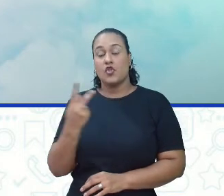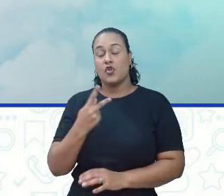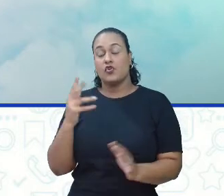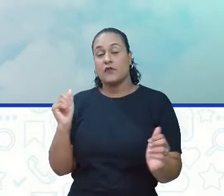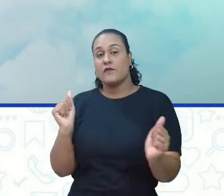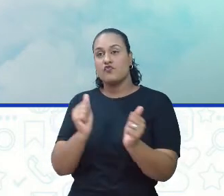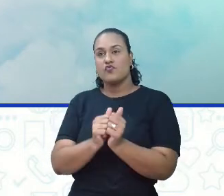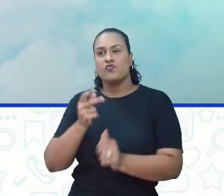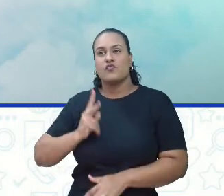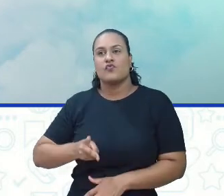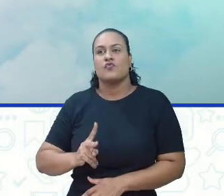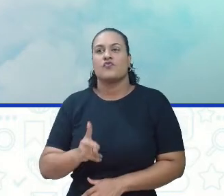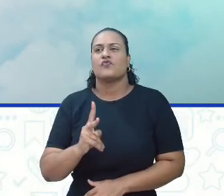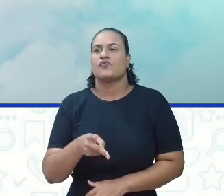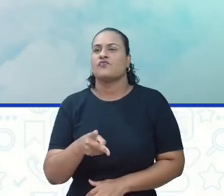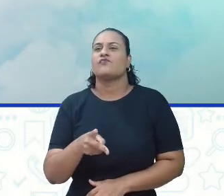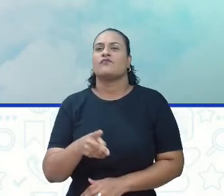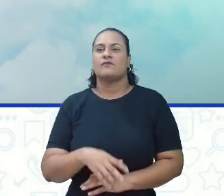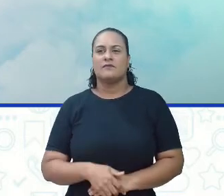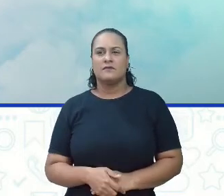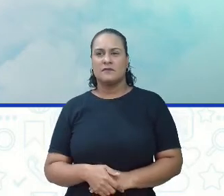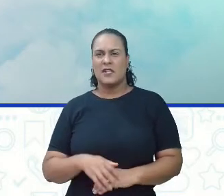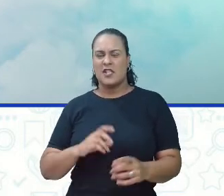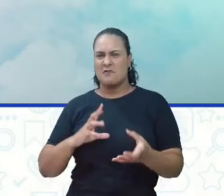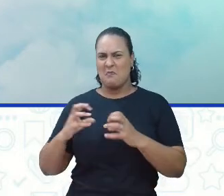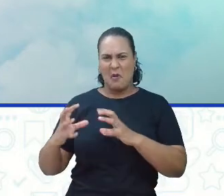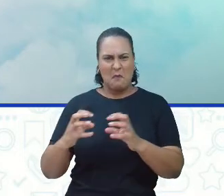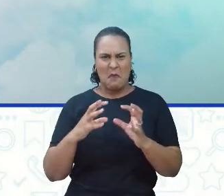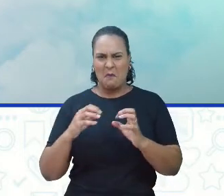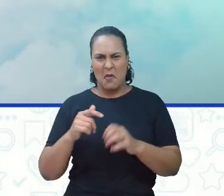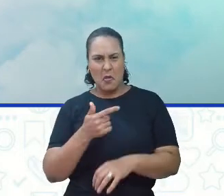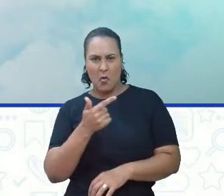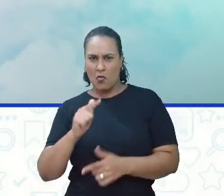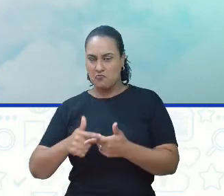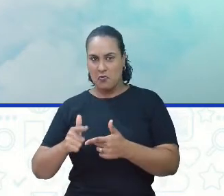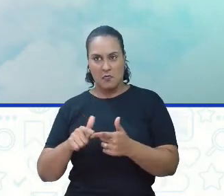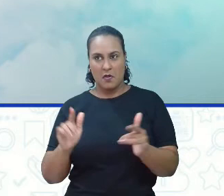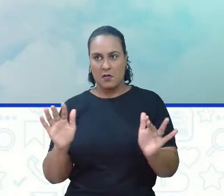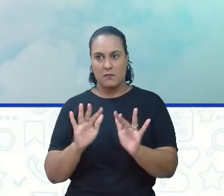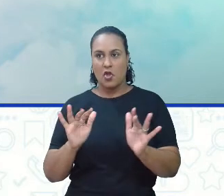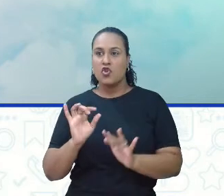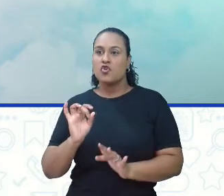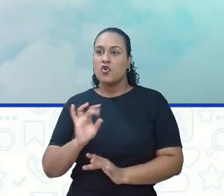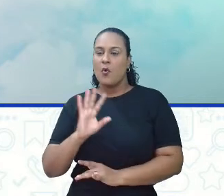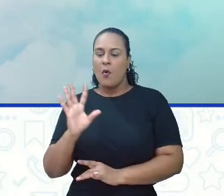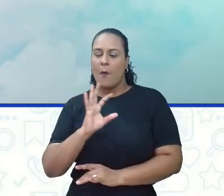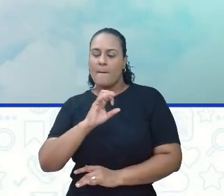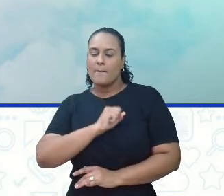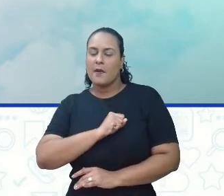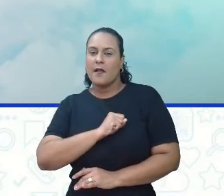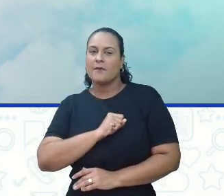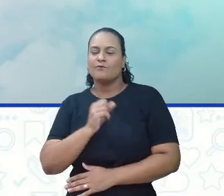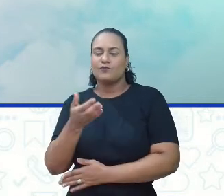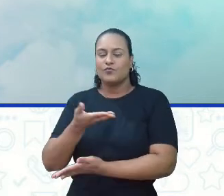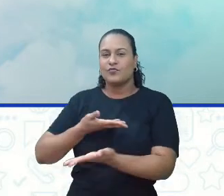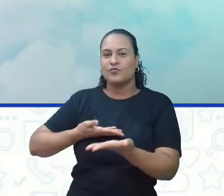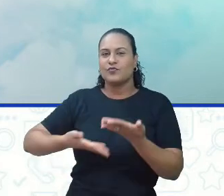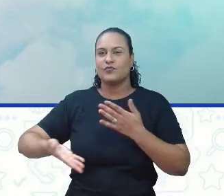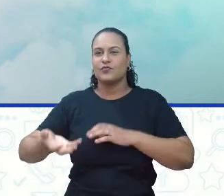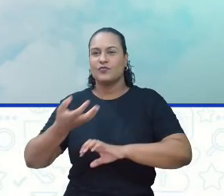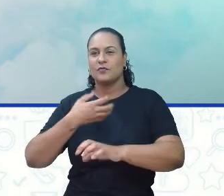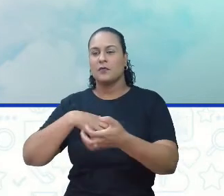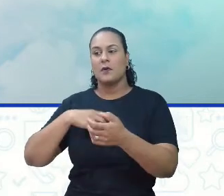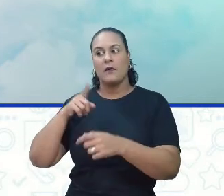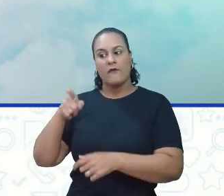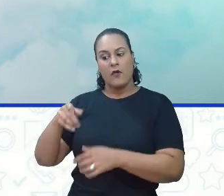para sempre, de uma vez por todas, sem discussões ou outras coisas, somente para amar um ao outro. Se comporte